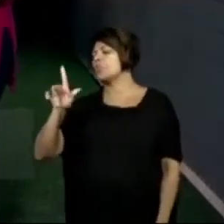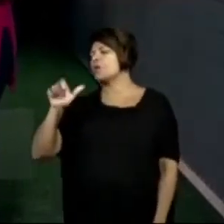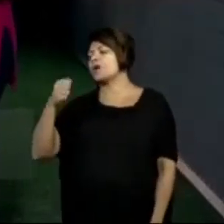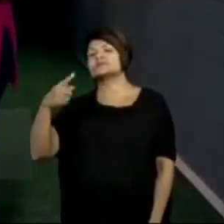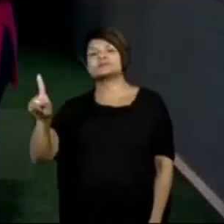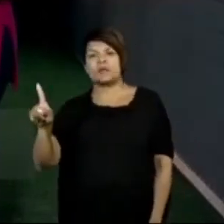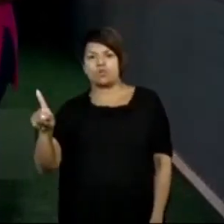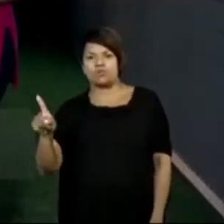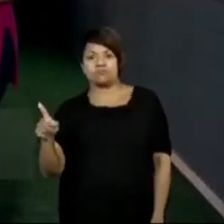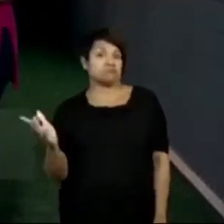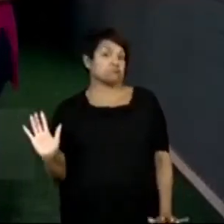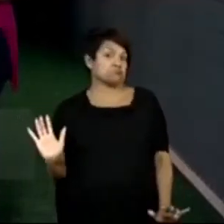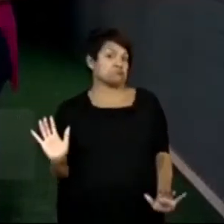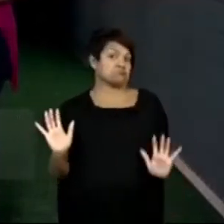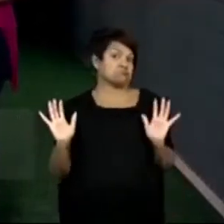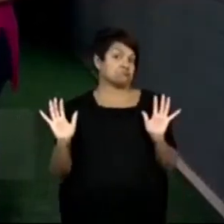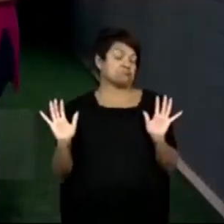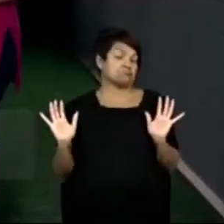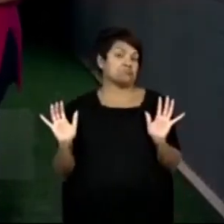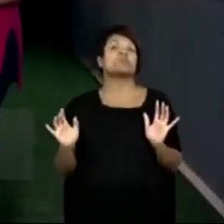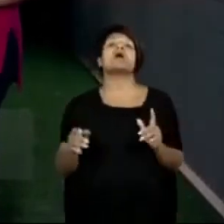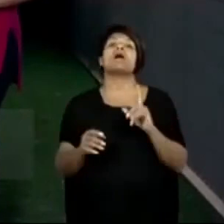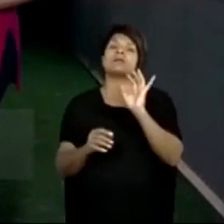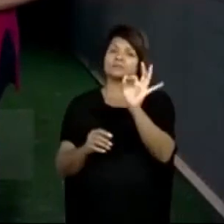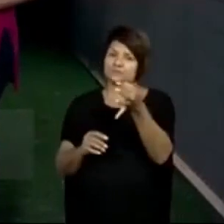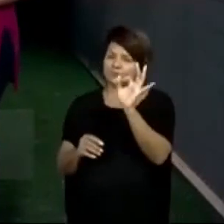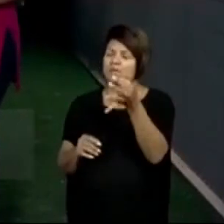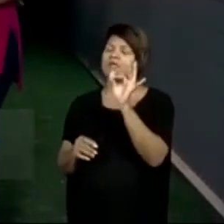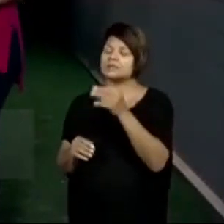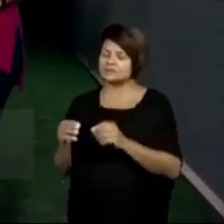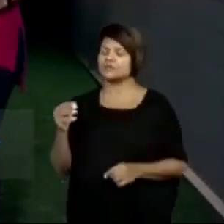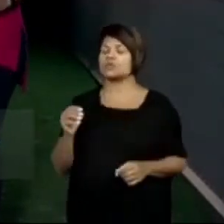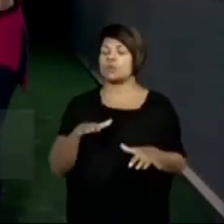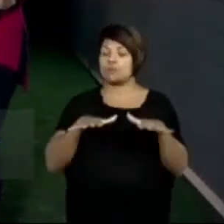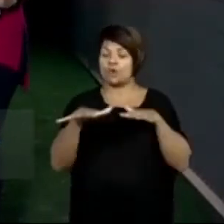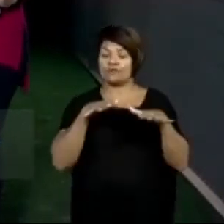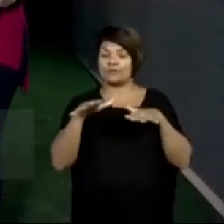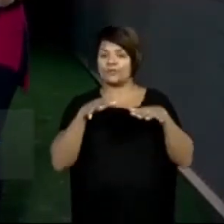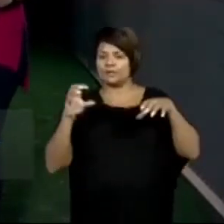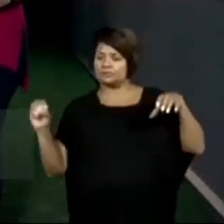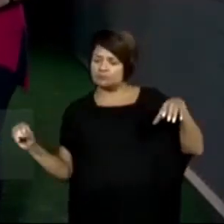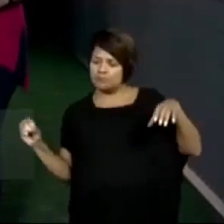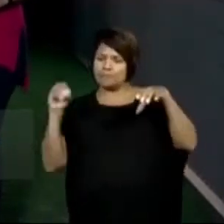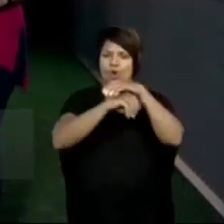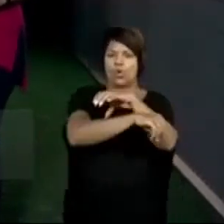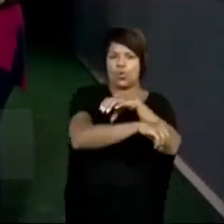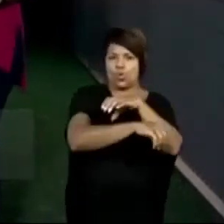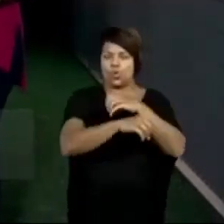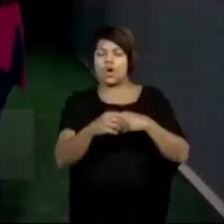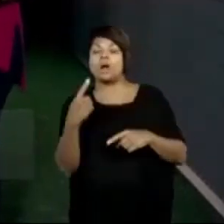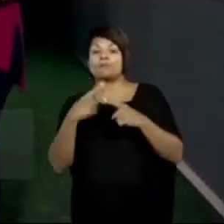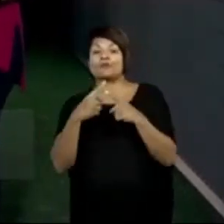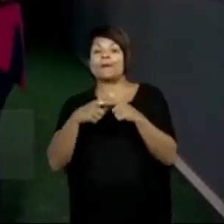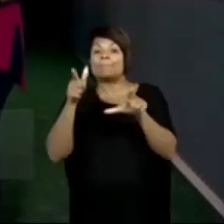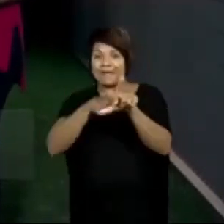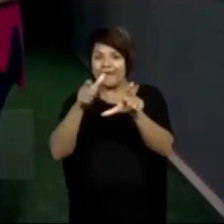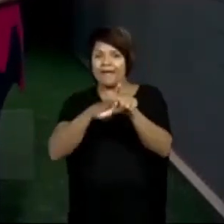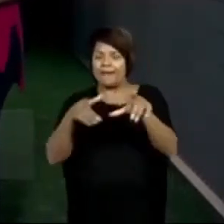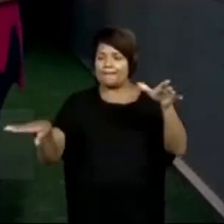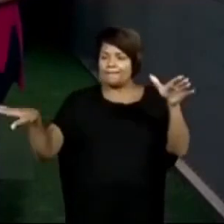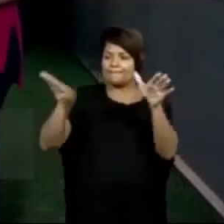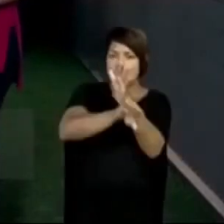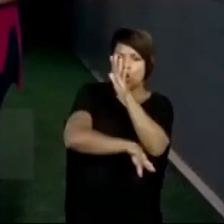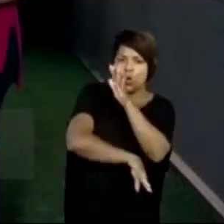será que eles estão acertando? Isso mesmo, manipulação. O movimento do chute é uma habilidade